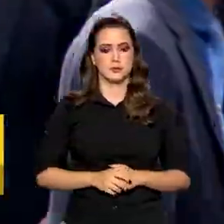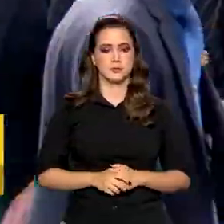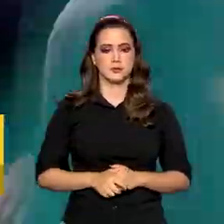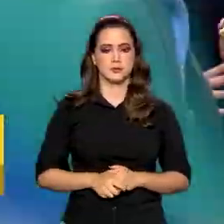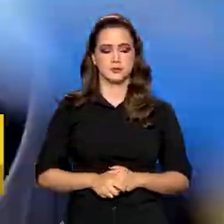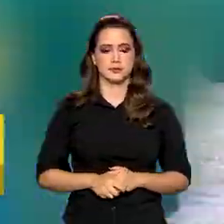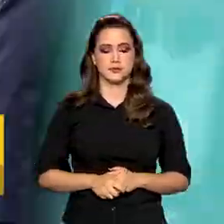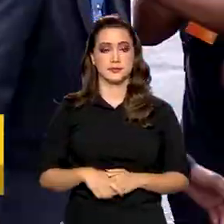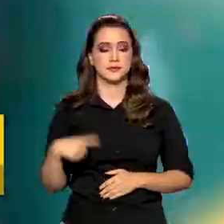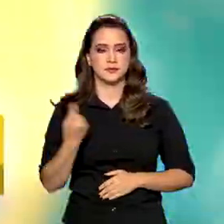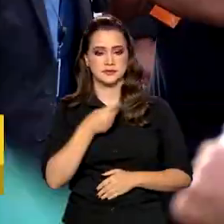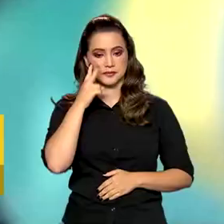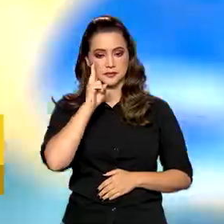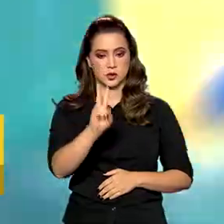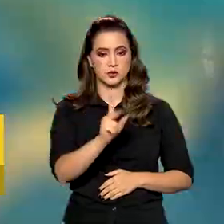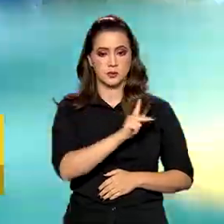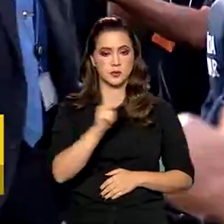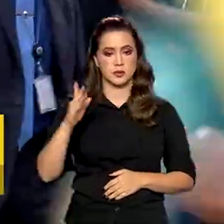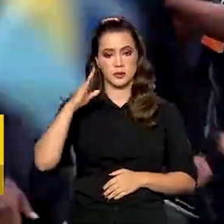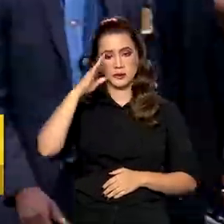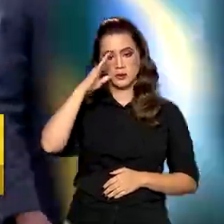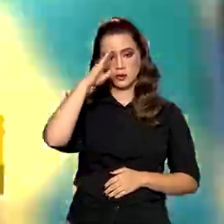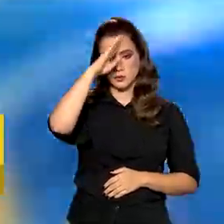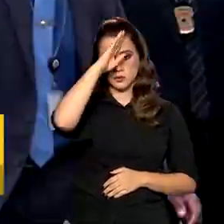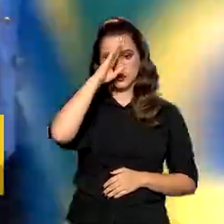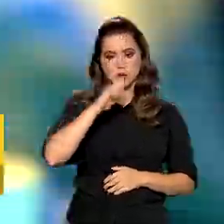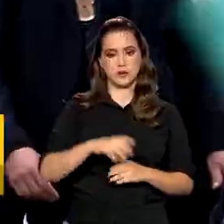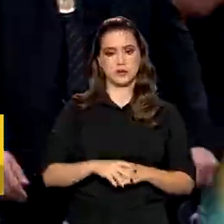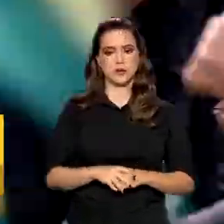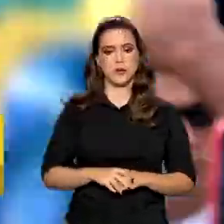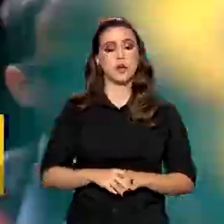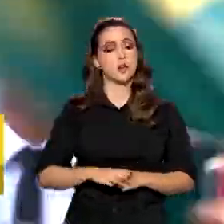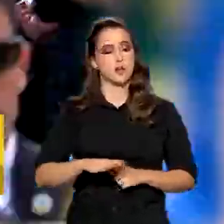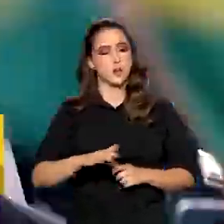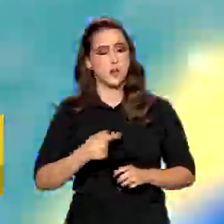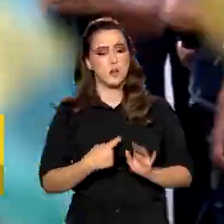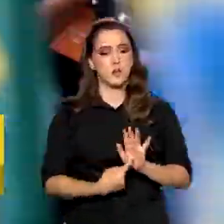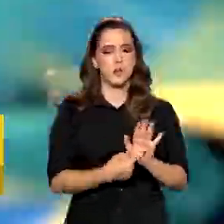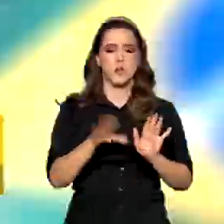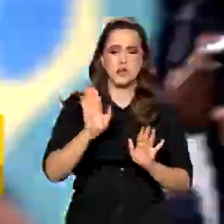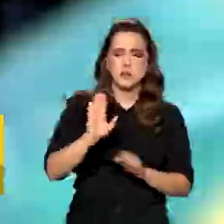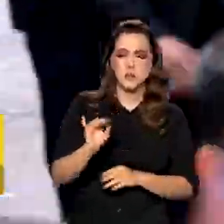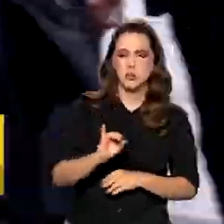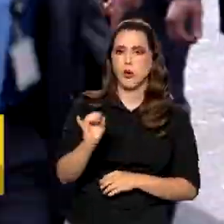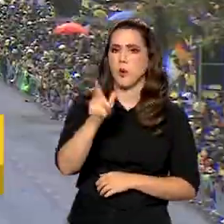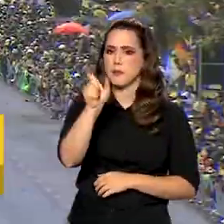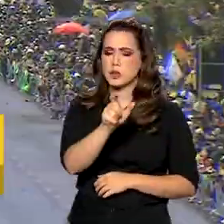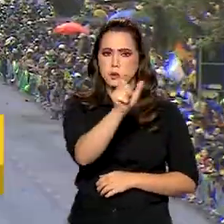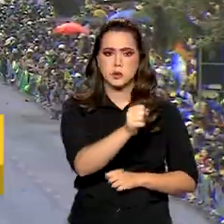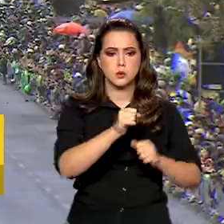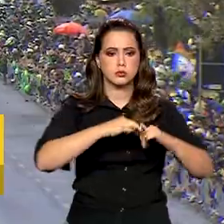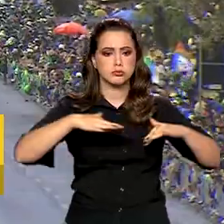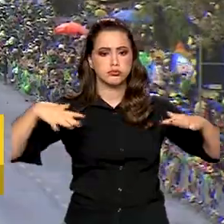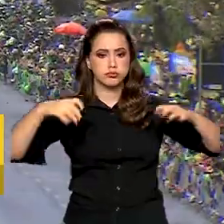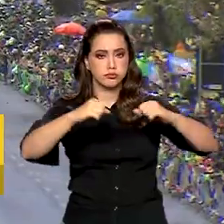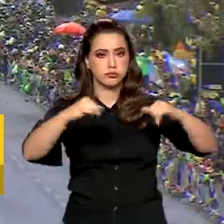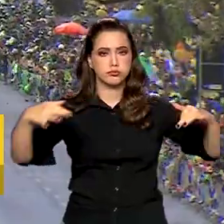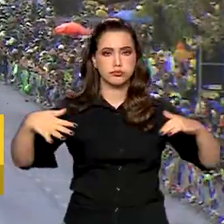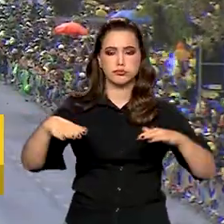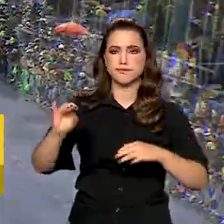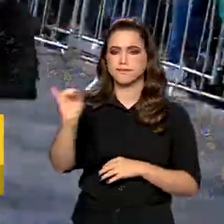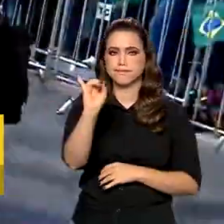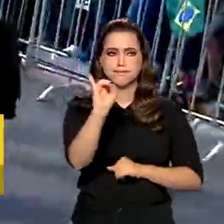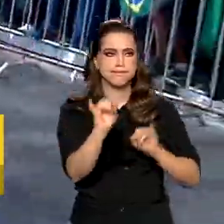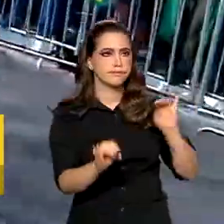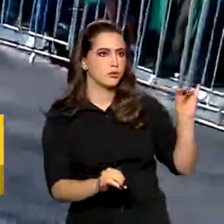A gente segue acompanhando aqui o presidente acenando, né? Para as pessoas que estão ali, que vêm aqui, que vieram, né? Pertinho